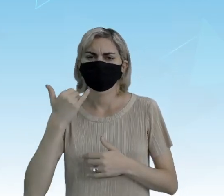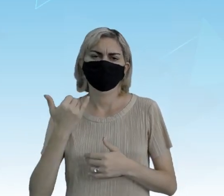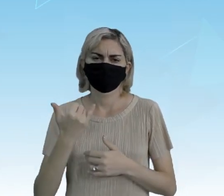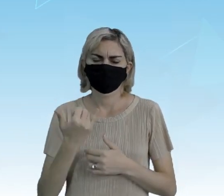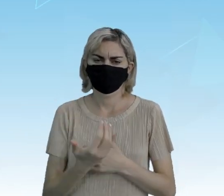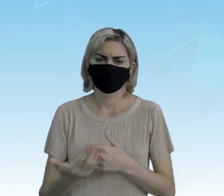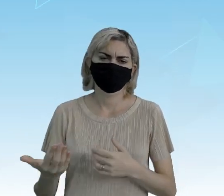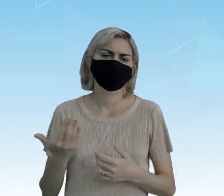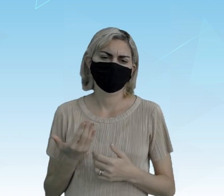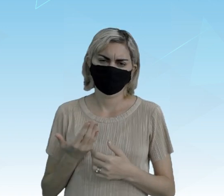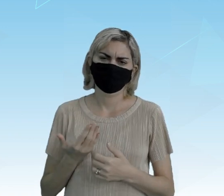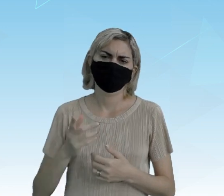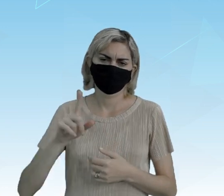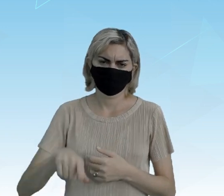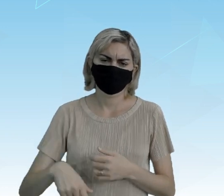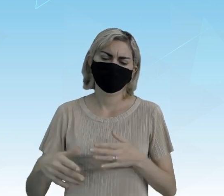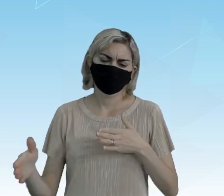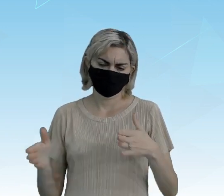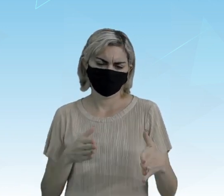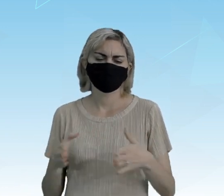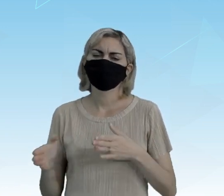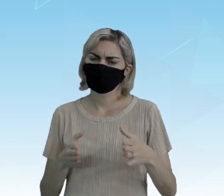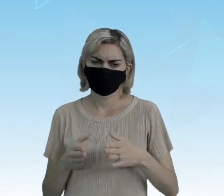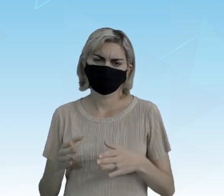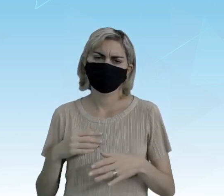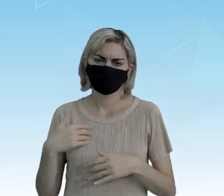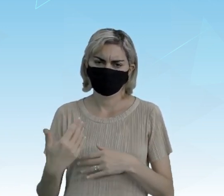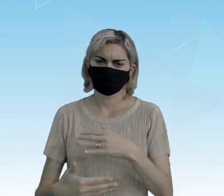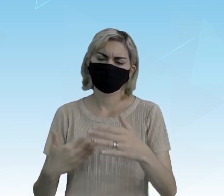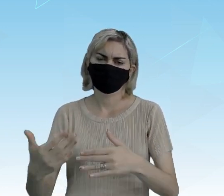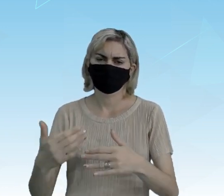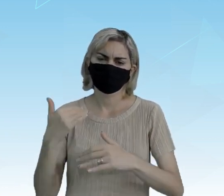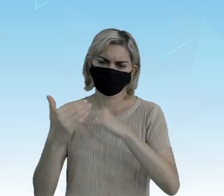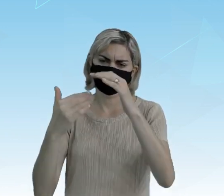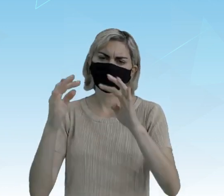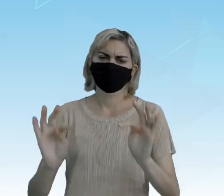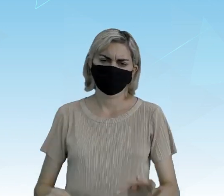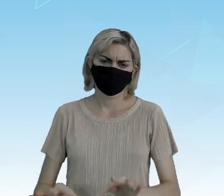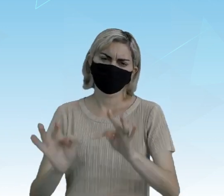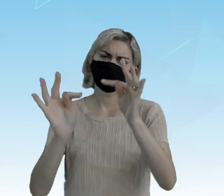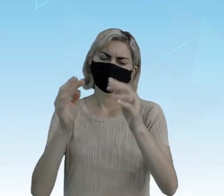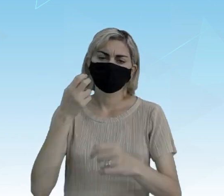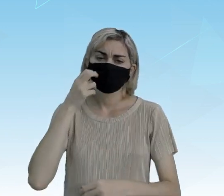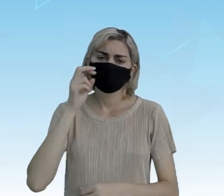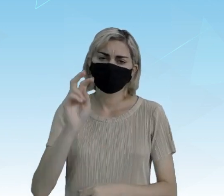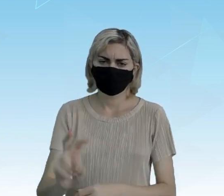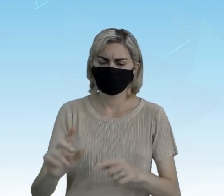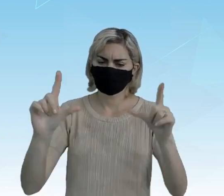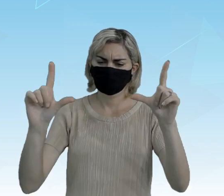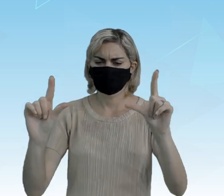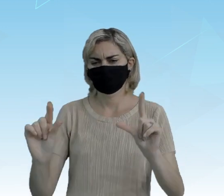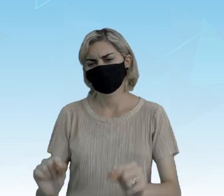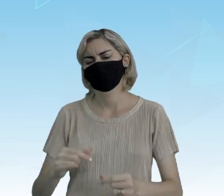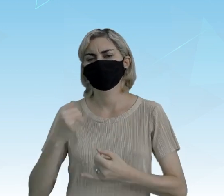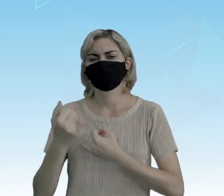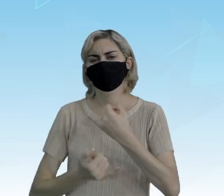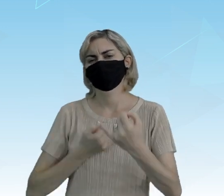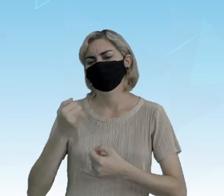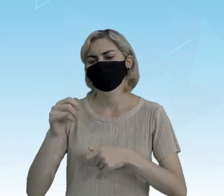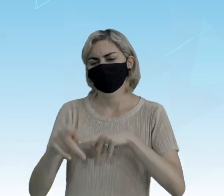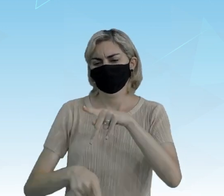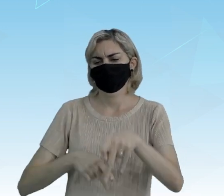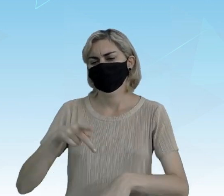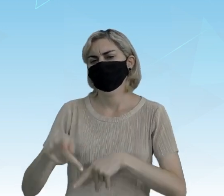Então, essa época, né, com esse avanço tecnológico, nós vimos a diminuição das brincadeiras